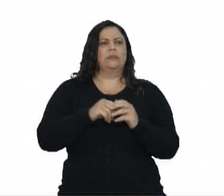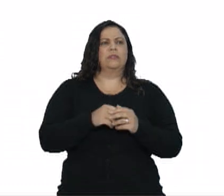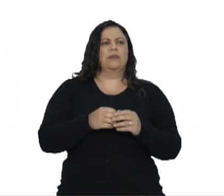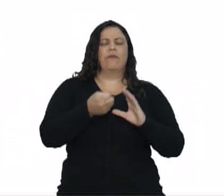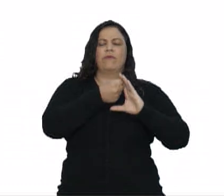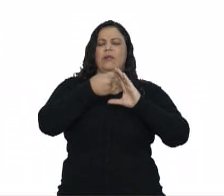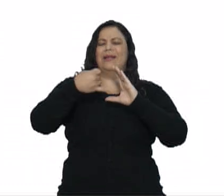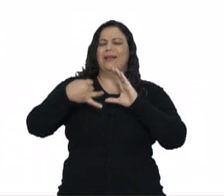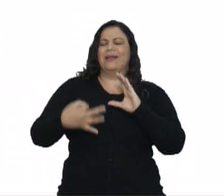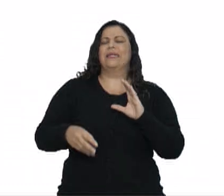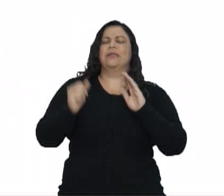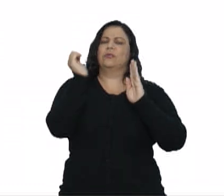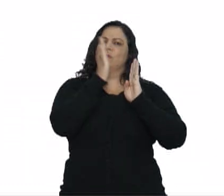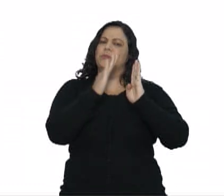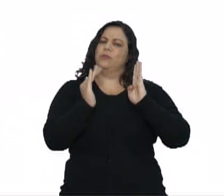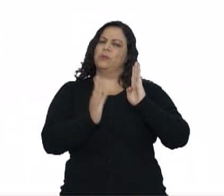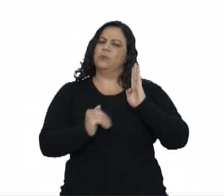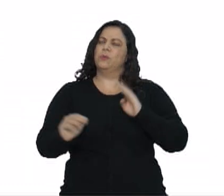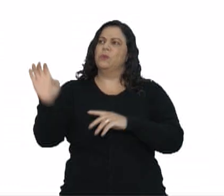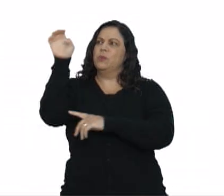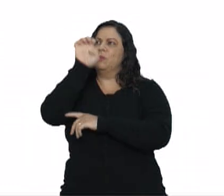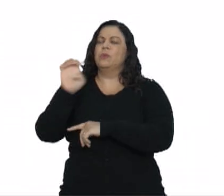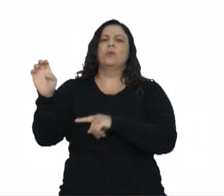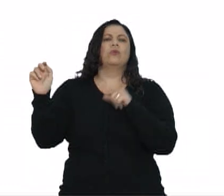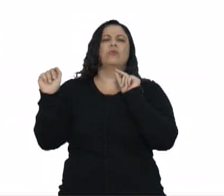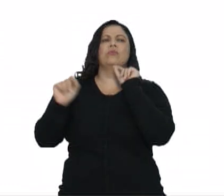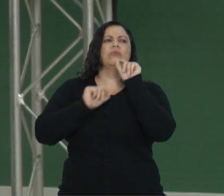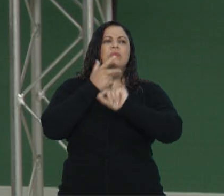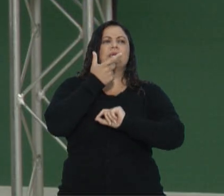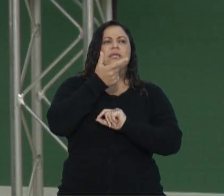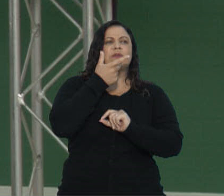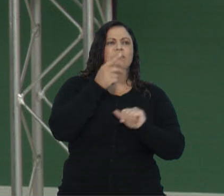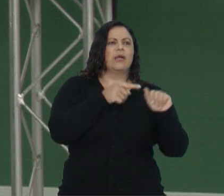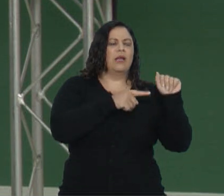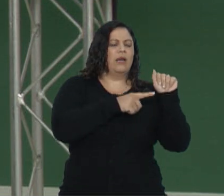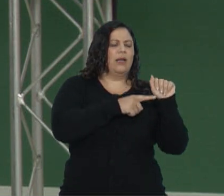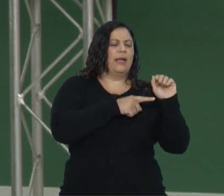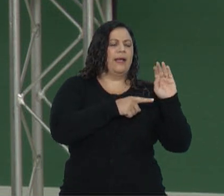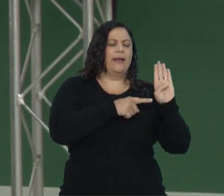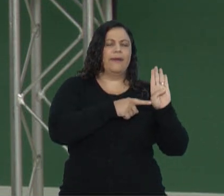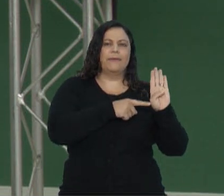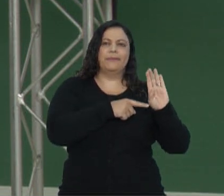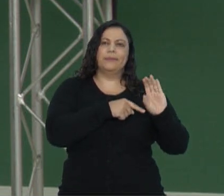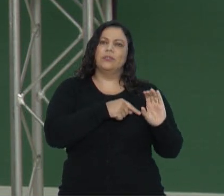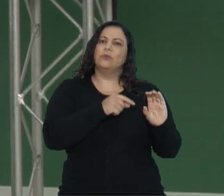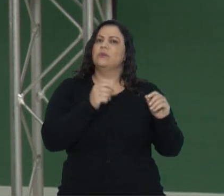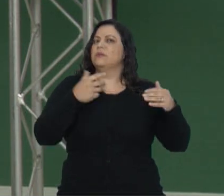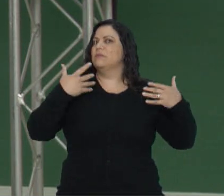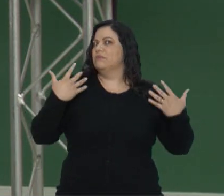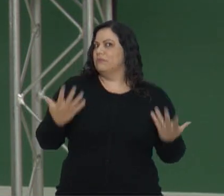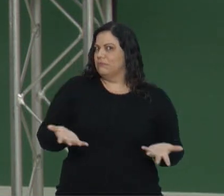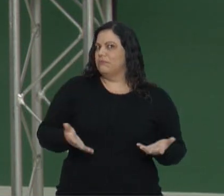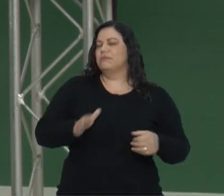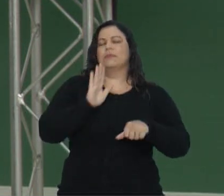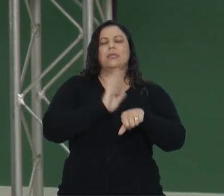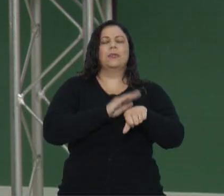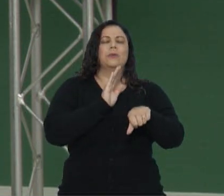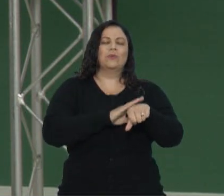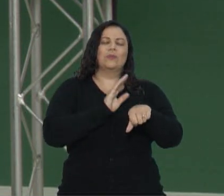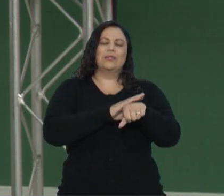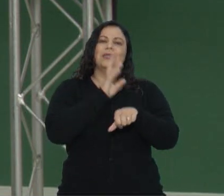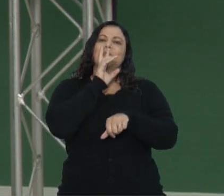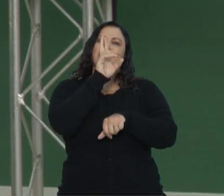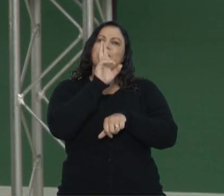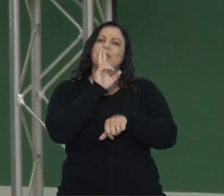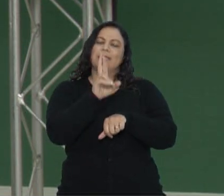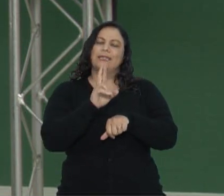do barroco europeu. Falamos de quem? Do Caravaggio, do Aleijadinho ou do mestre Ataíde? Mais um tempo para você,